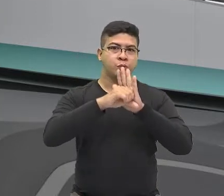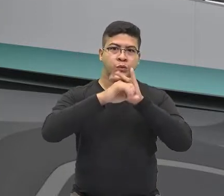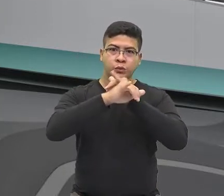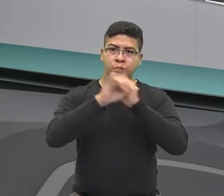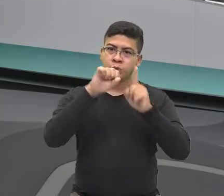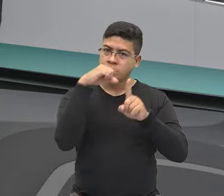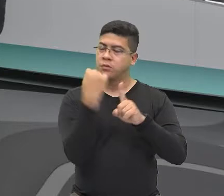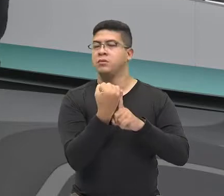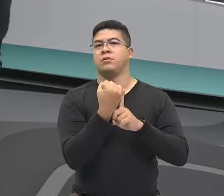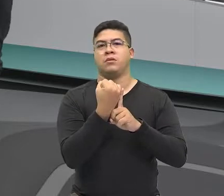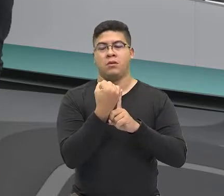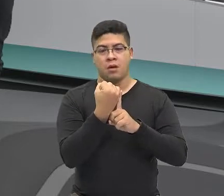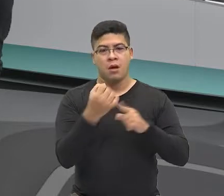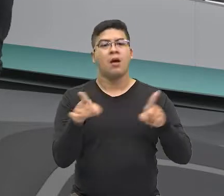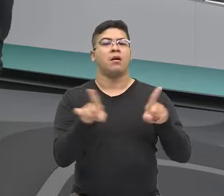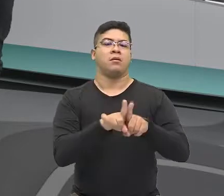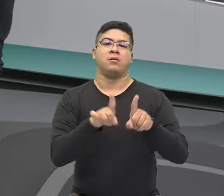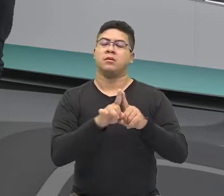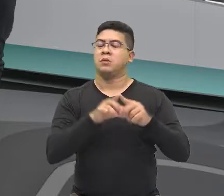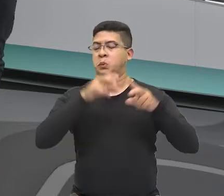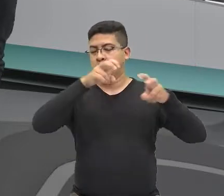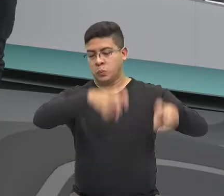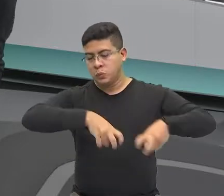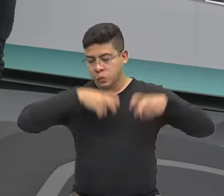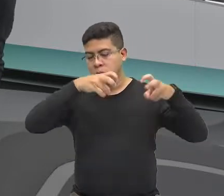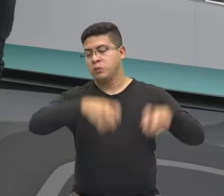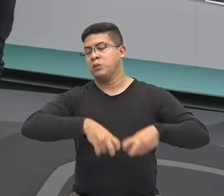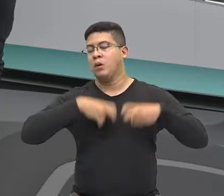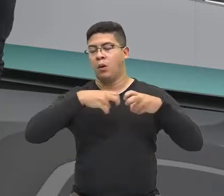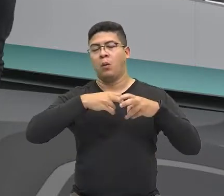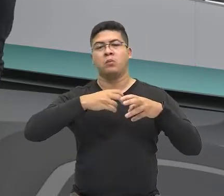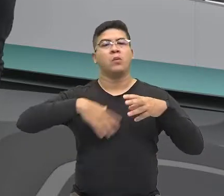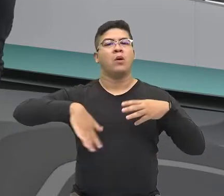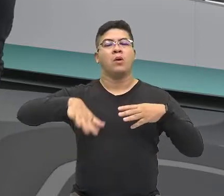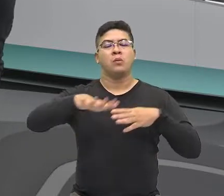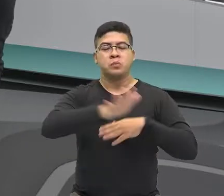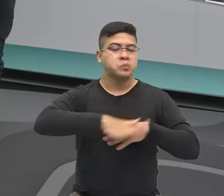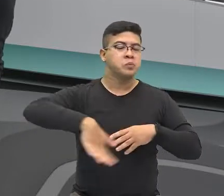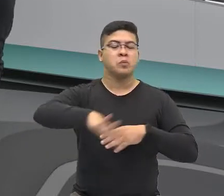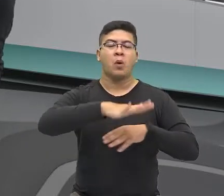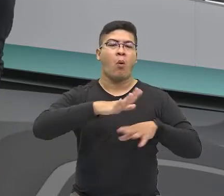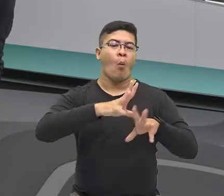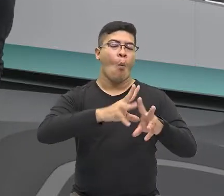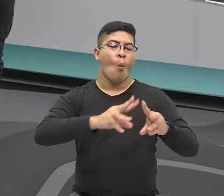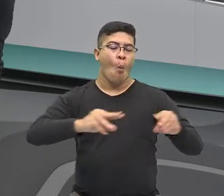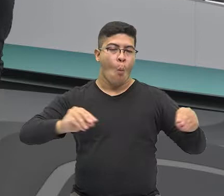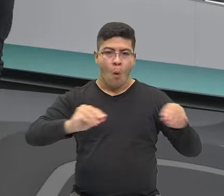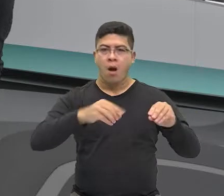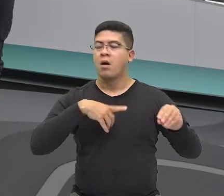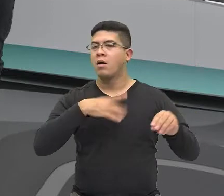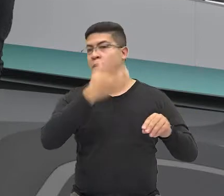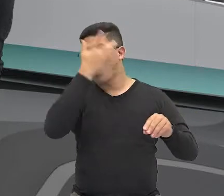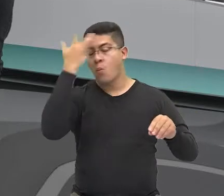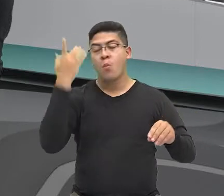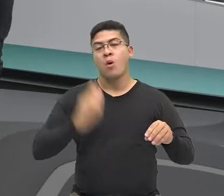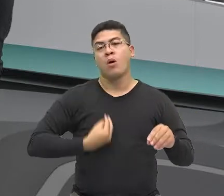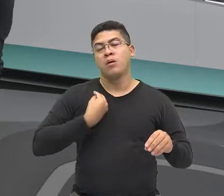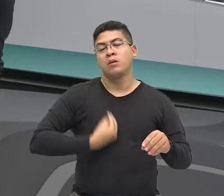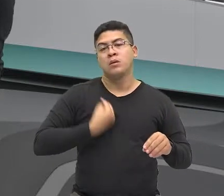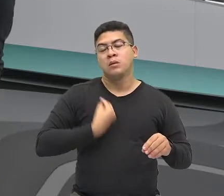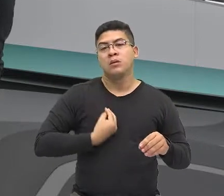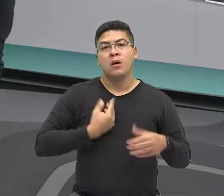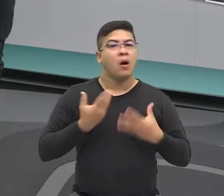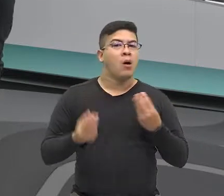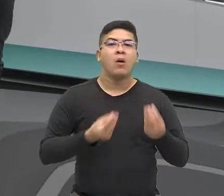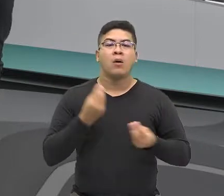respeito ali dos sertões, né, a denúncia ali a respeito de como vivia o sertanejo. Falamos também sobre